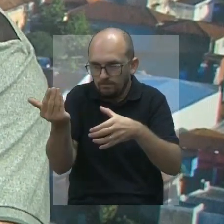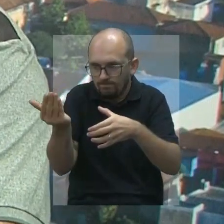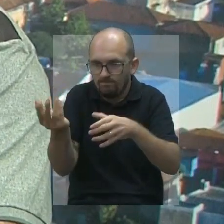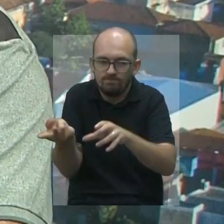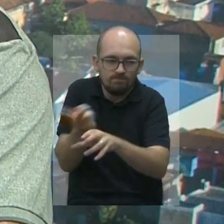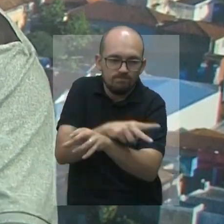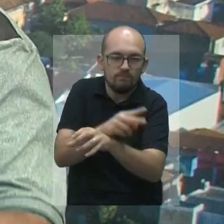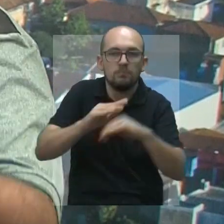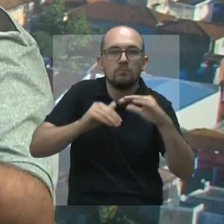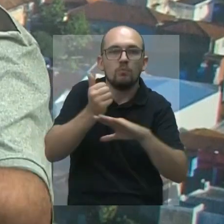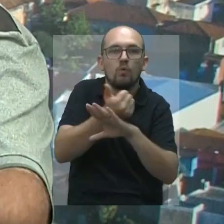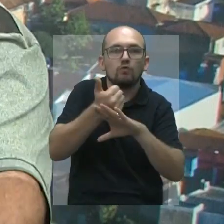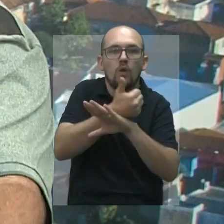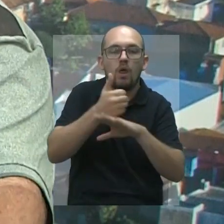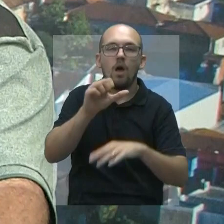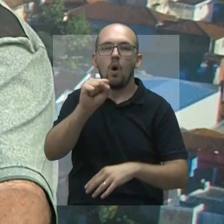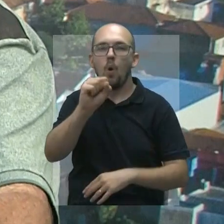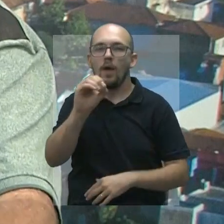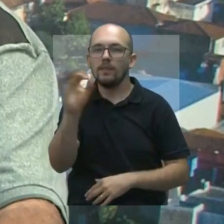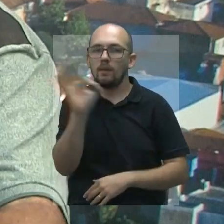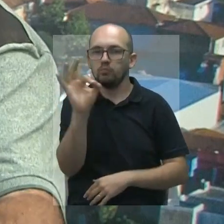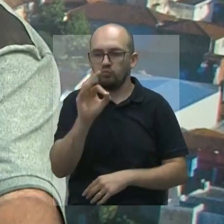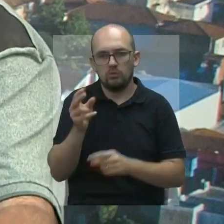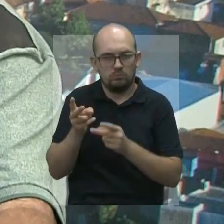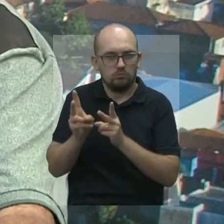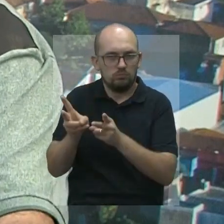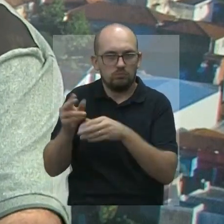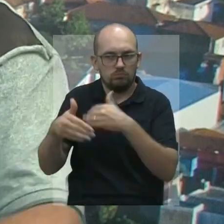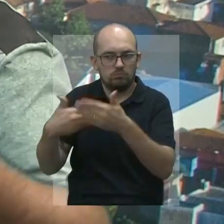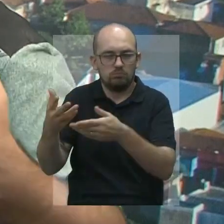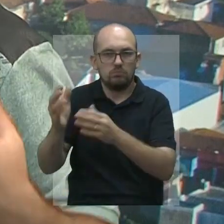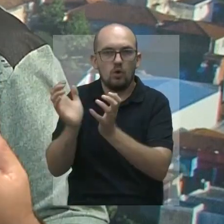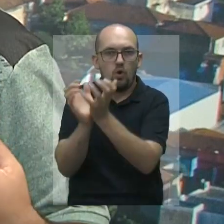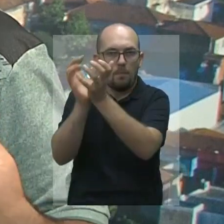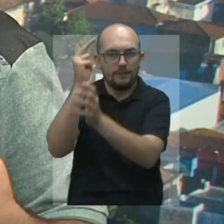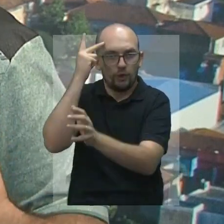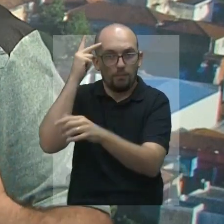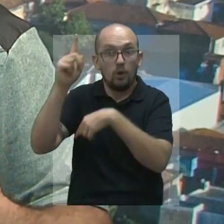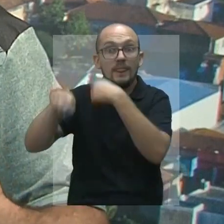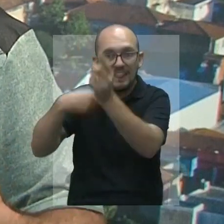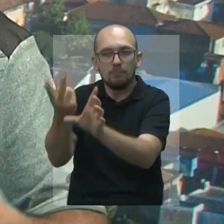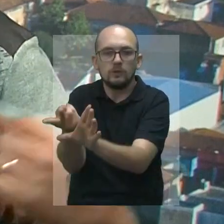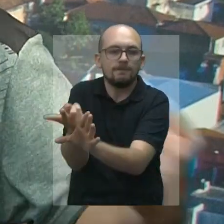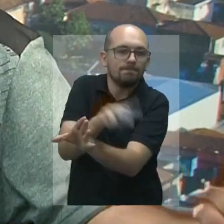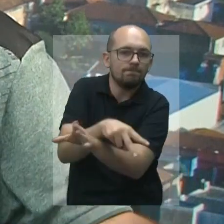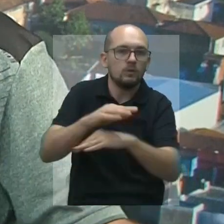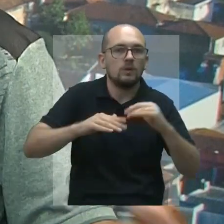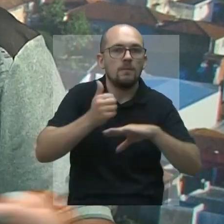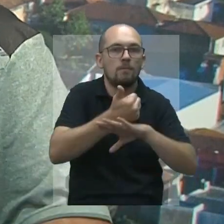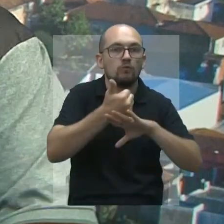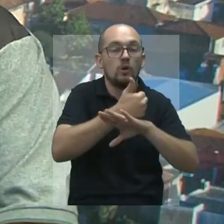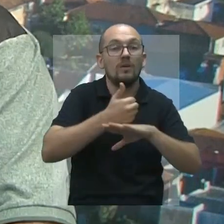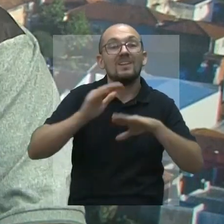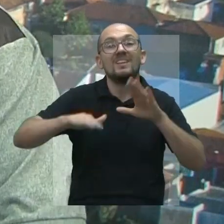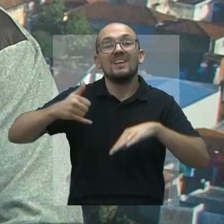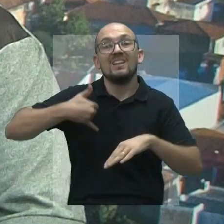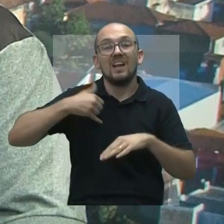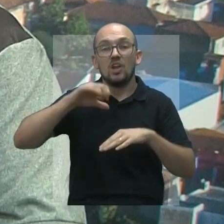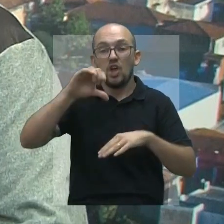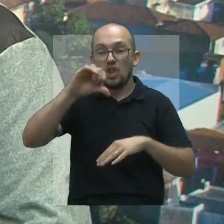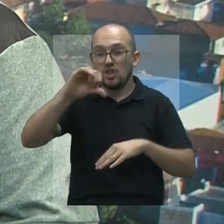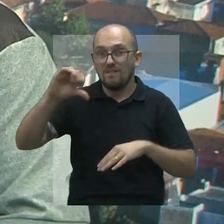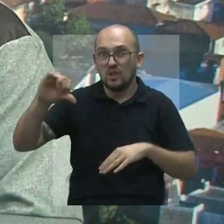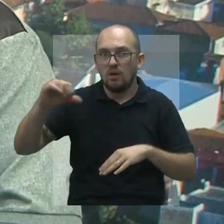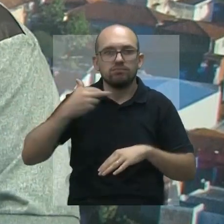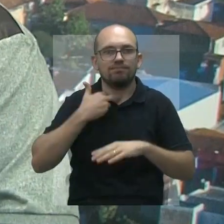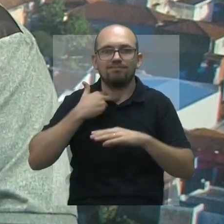no elenco da Copa São Paulo e depois darão continuidade. E esses garotos e os atletas nascidos em 99 que não podem, por questão de idade, disputar a